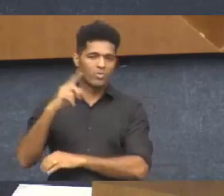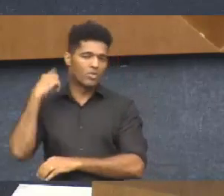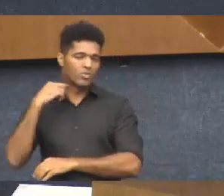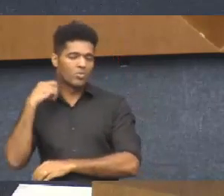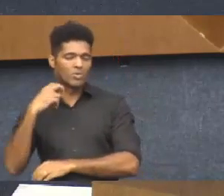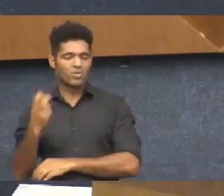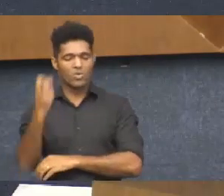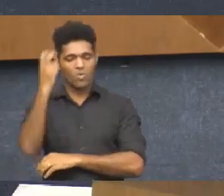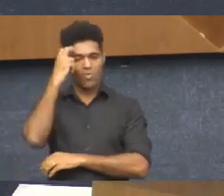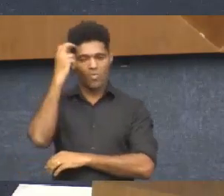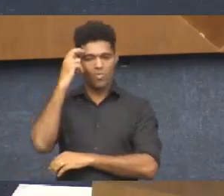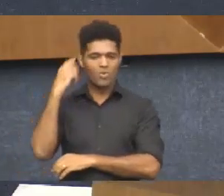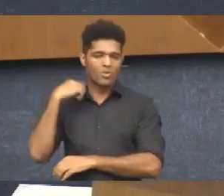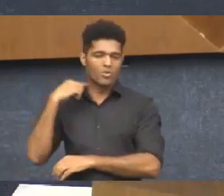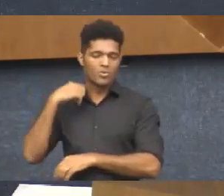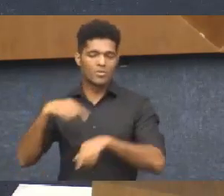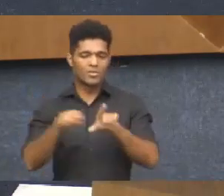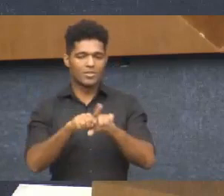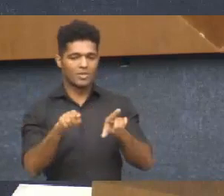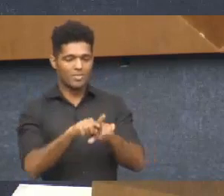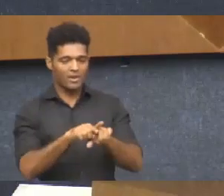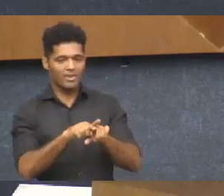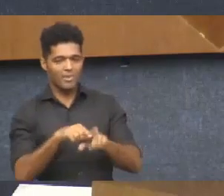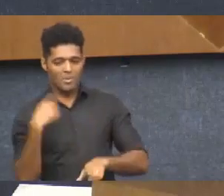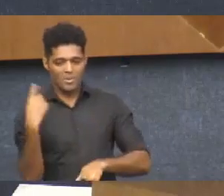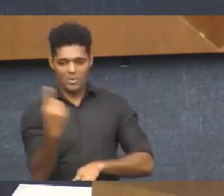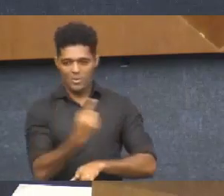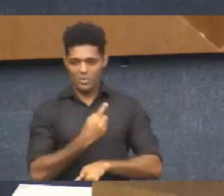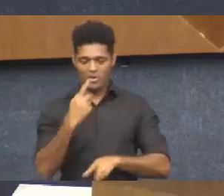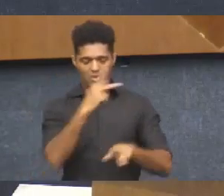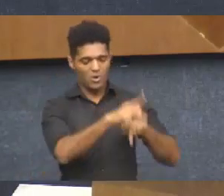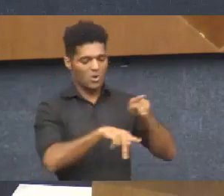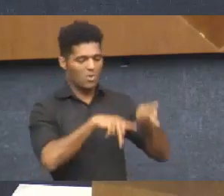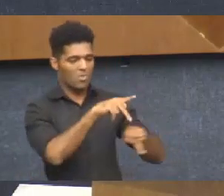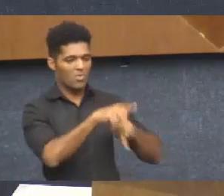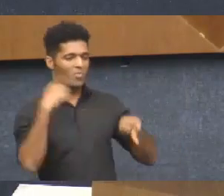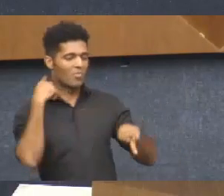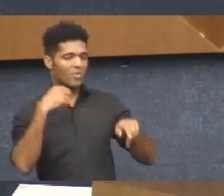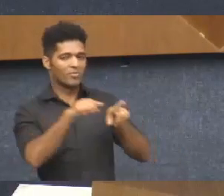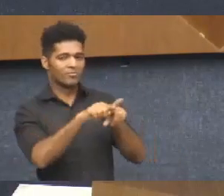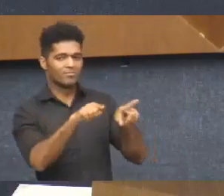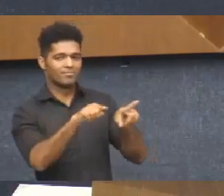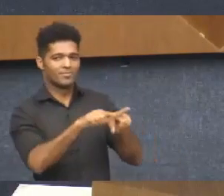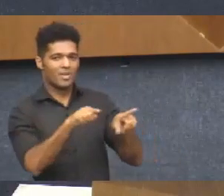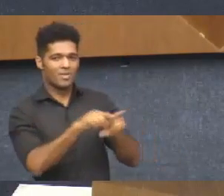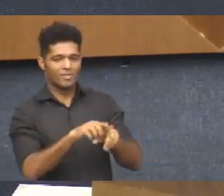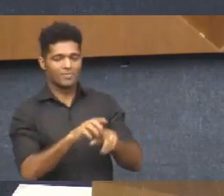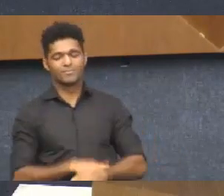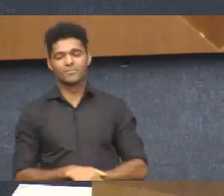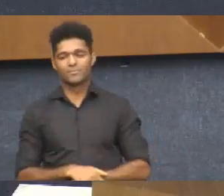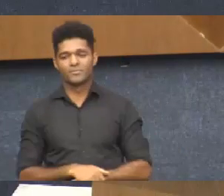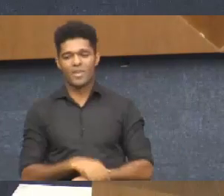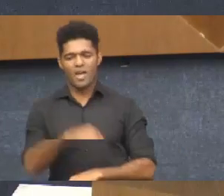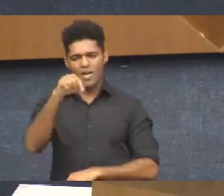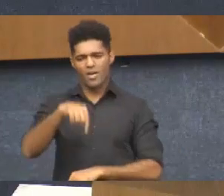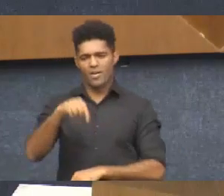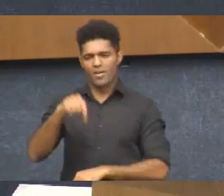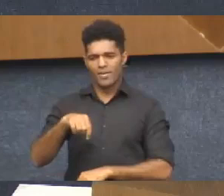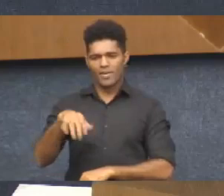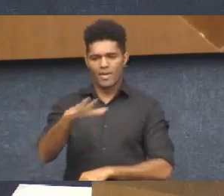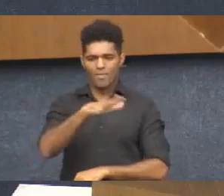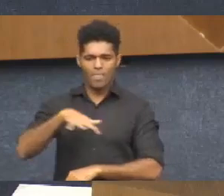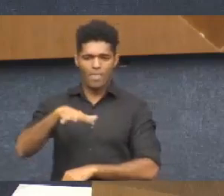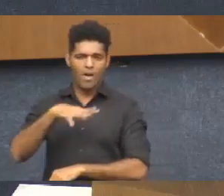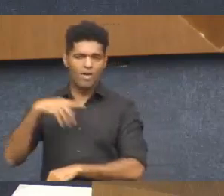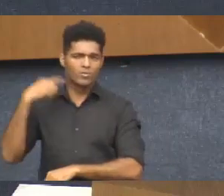cultura e pelo nosso jeitinho, modo de ser e falar. Aqui, em terras mineiras, nós